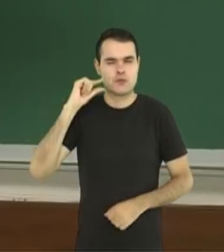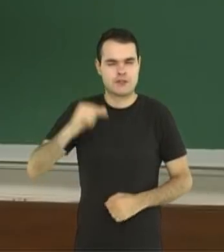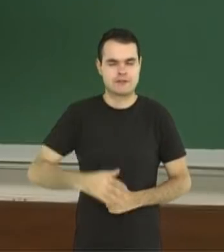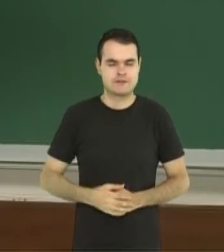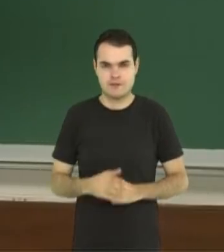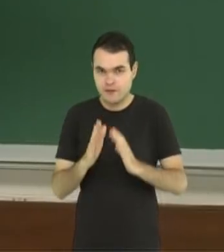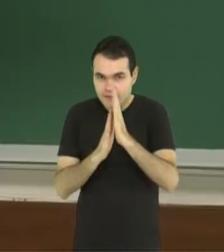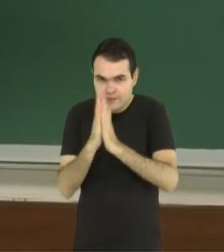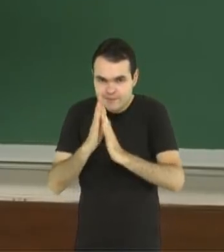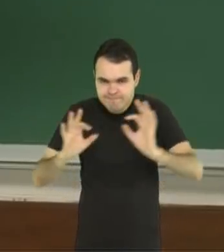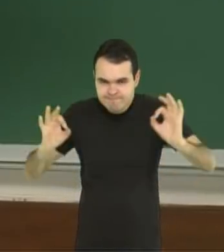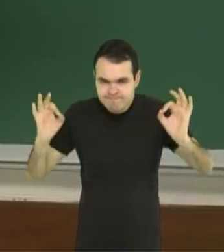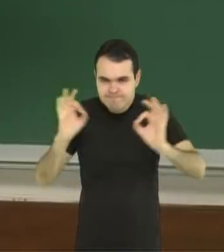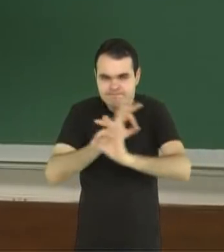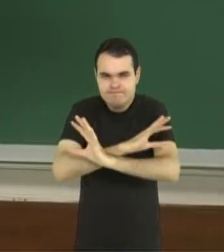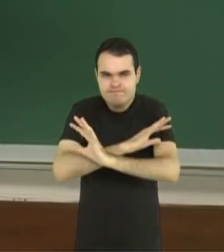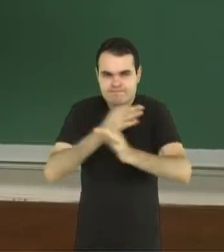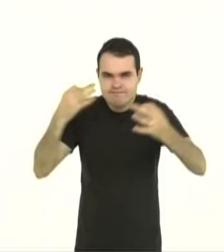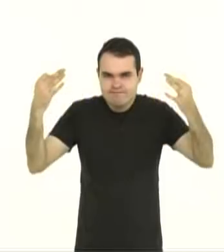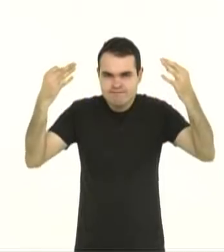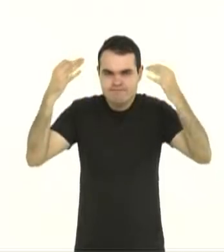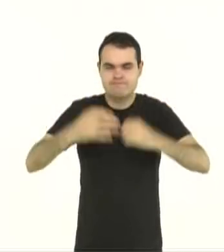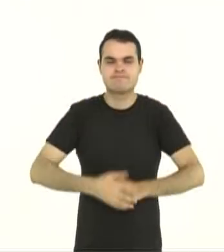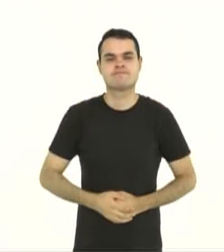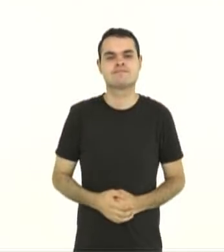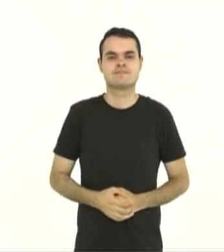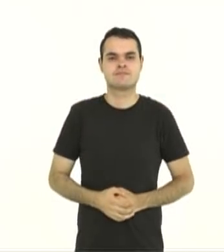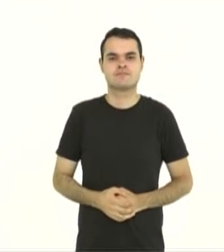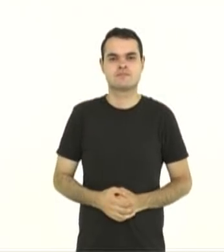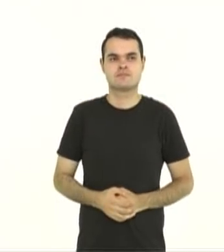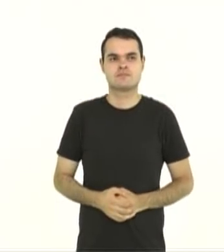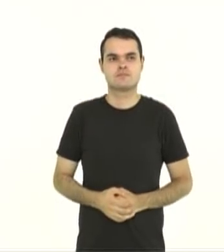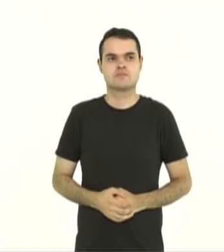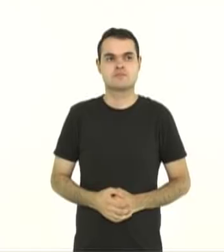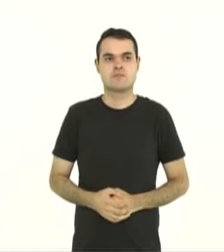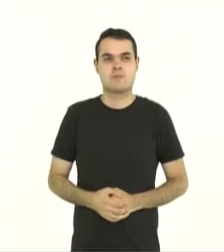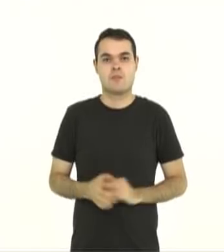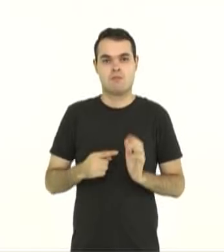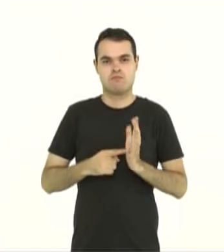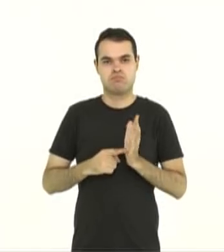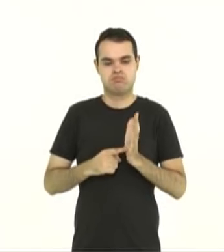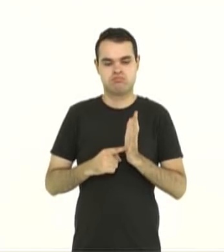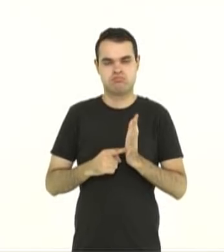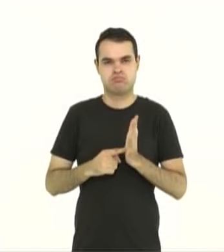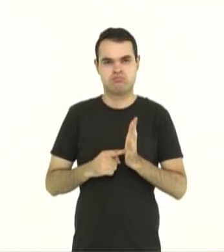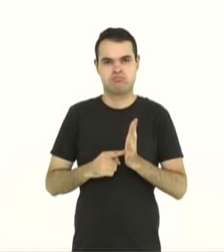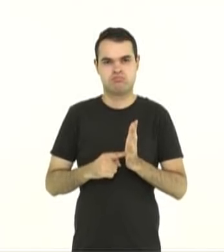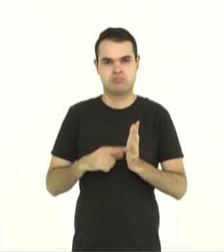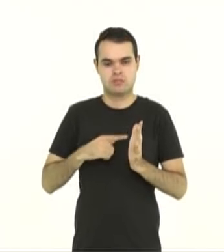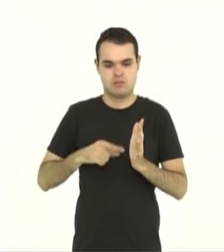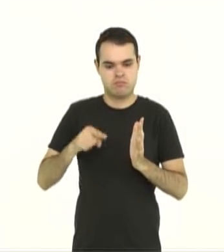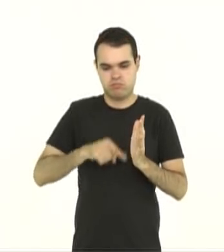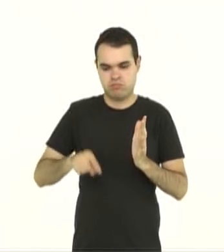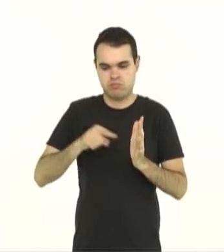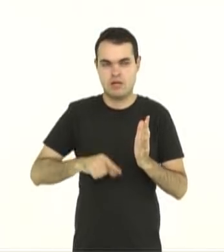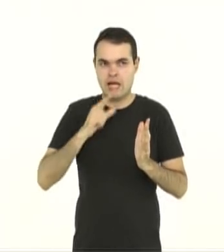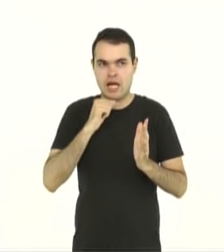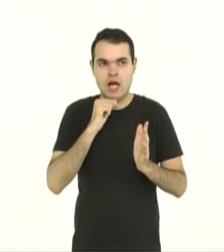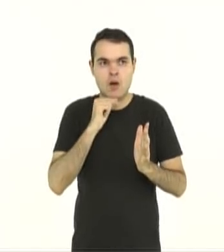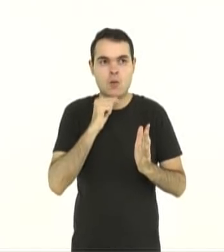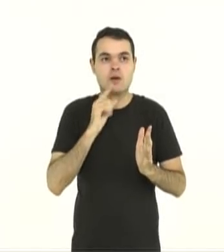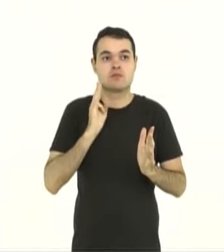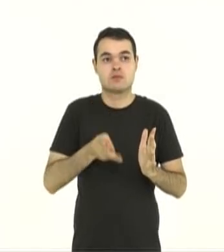ó, capricha aí no nosso exercício. Então, vamos lá. Um motor bombeia 3.700 litros de água por